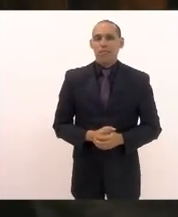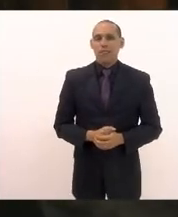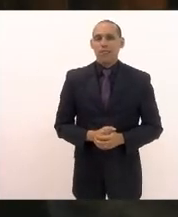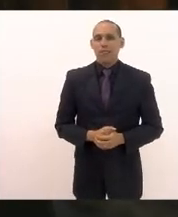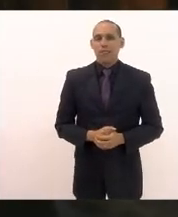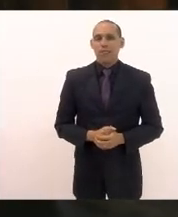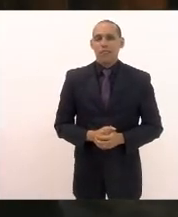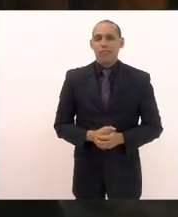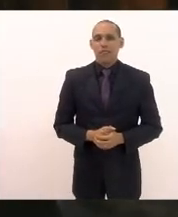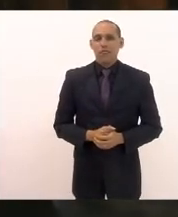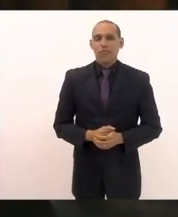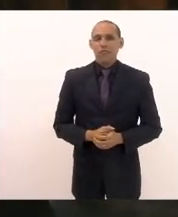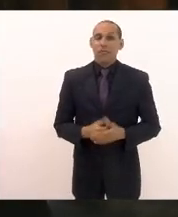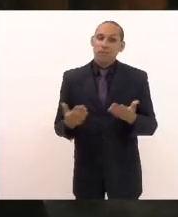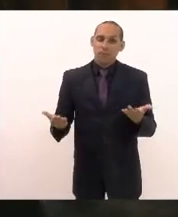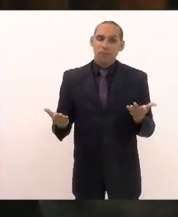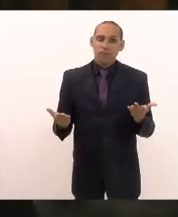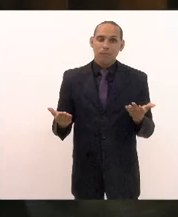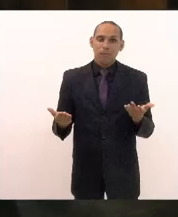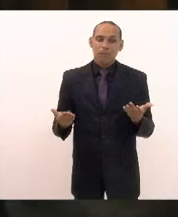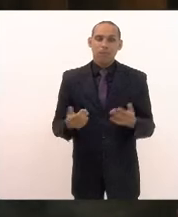Guardadas as devidas proporções.